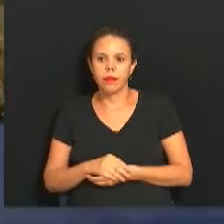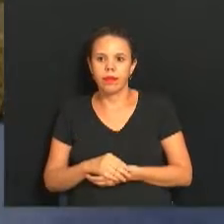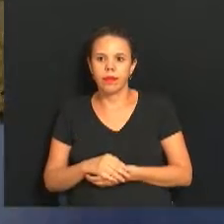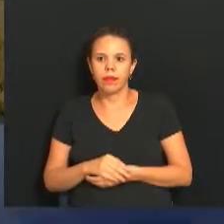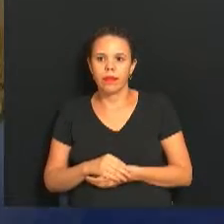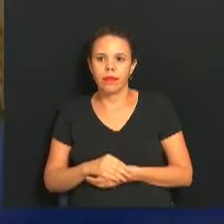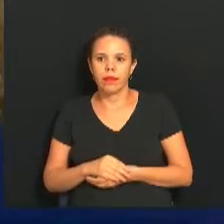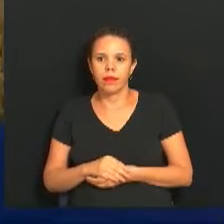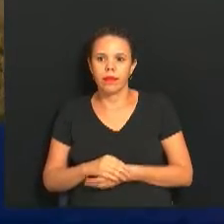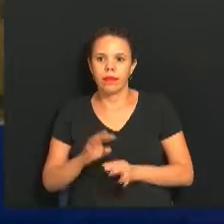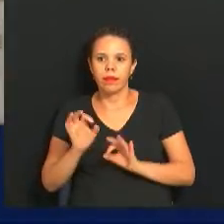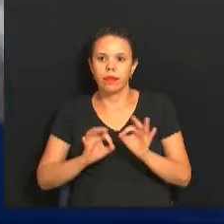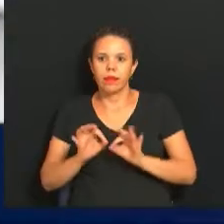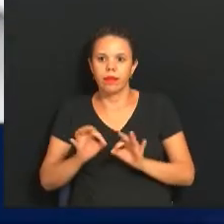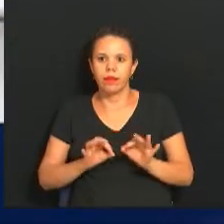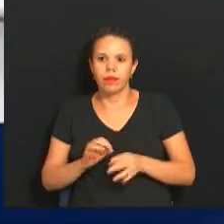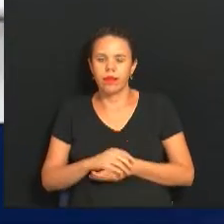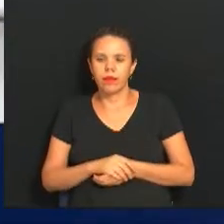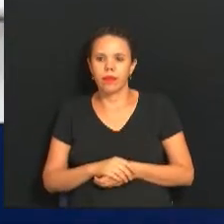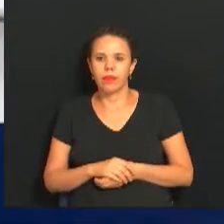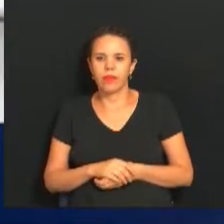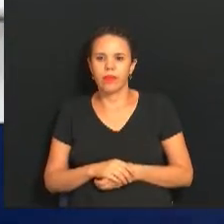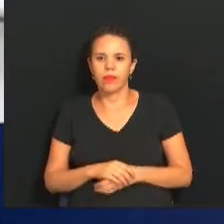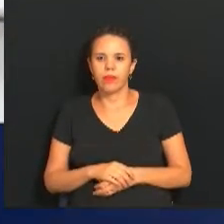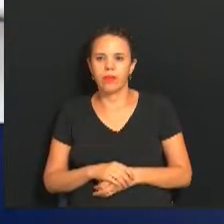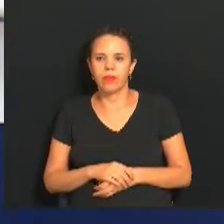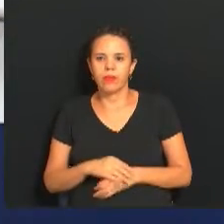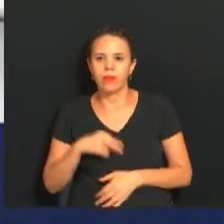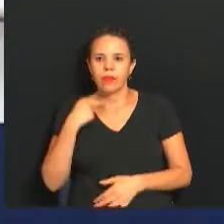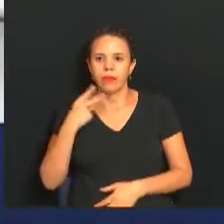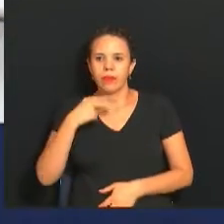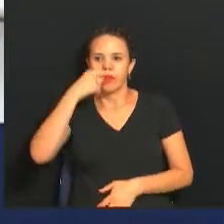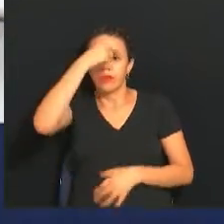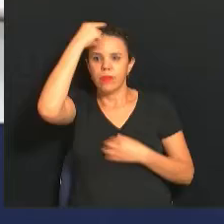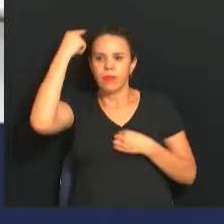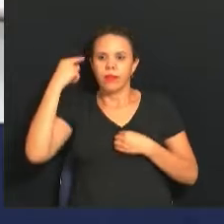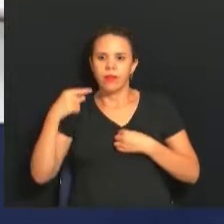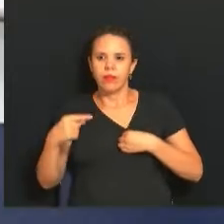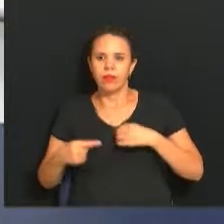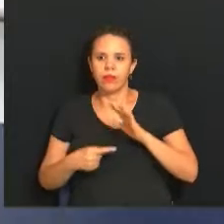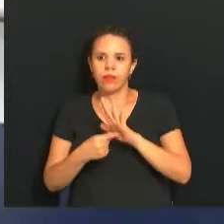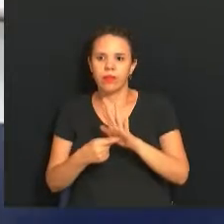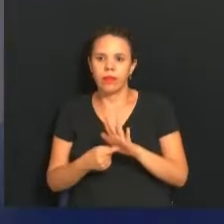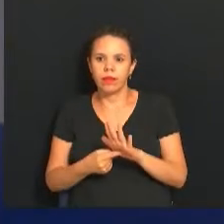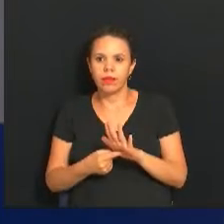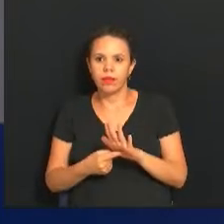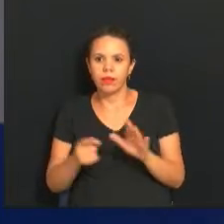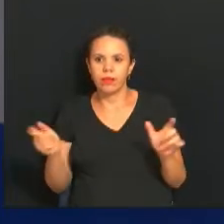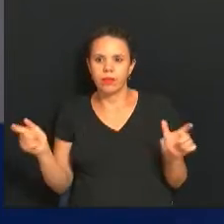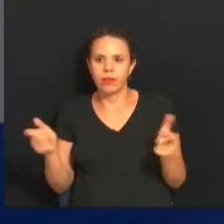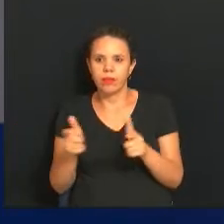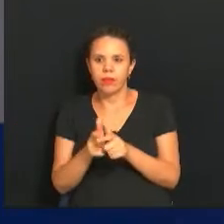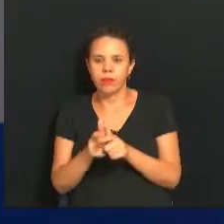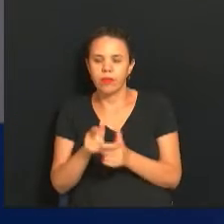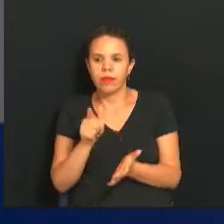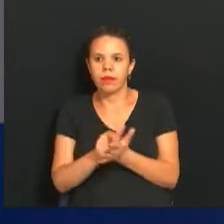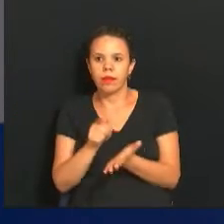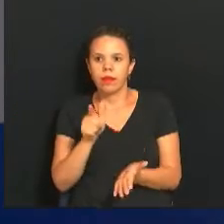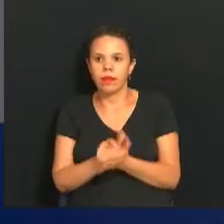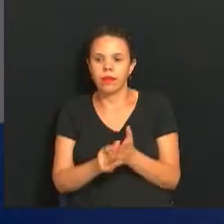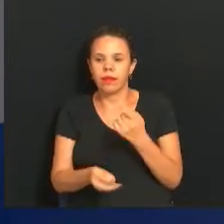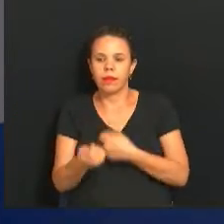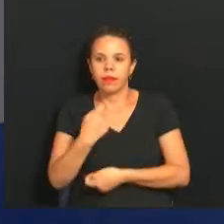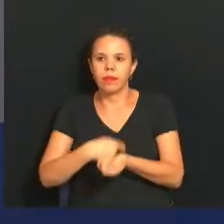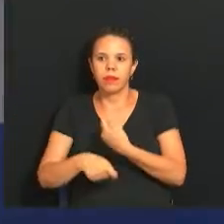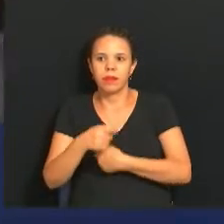a regularização. Vereador Paulo Gaspar apresenta projeto para reduzir o uso de papel na